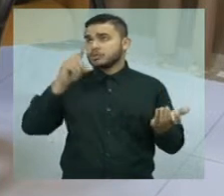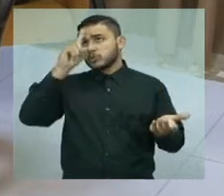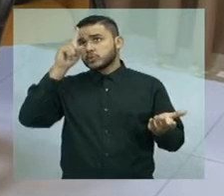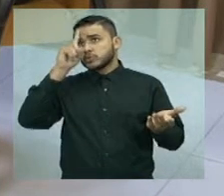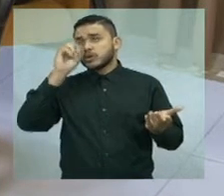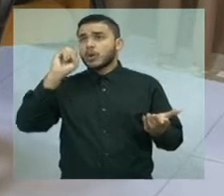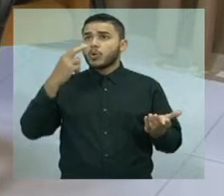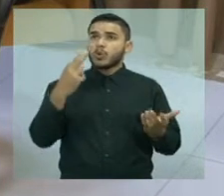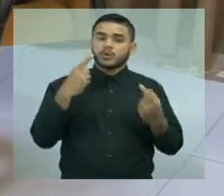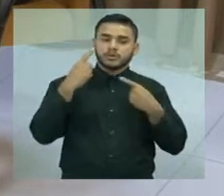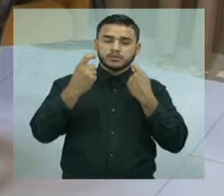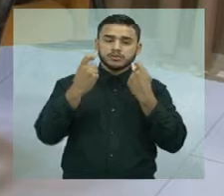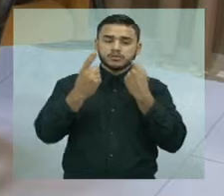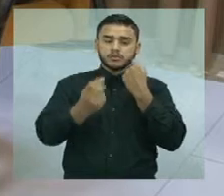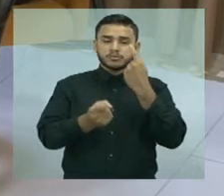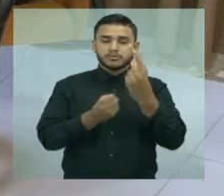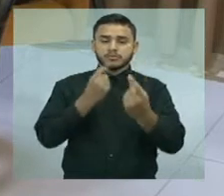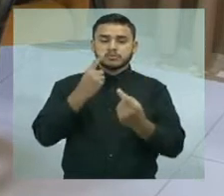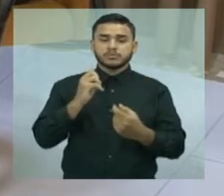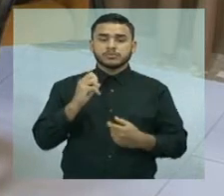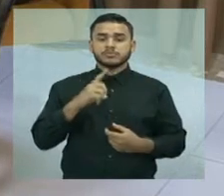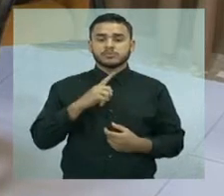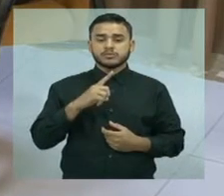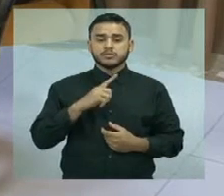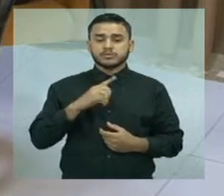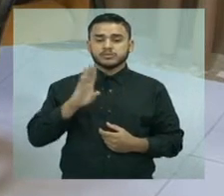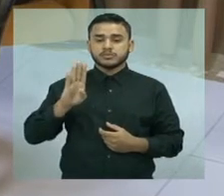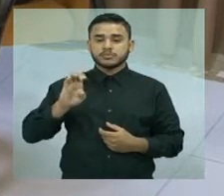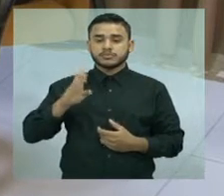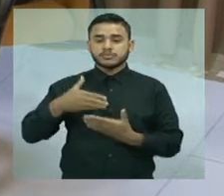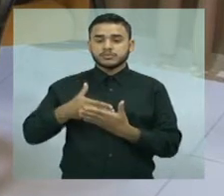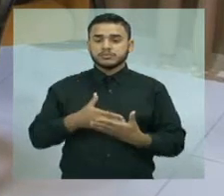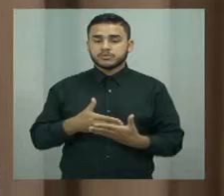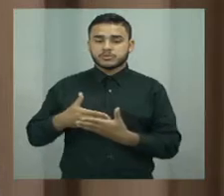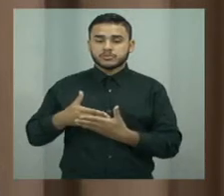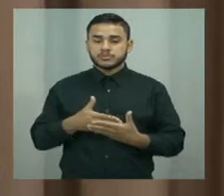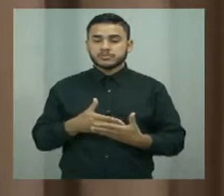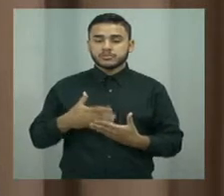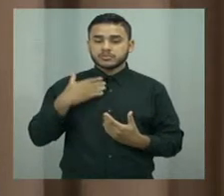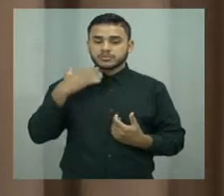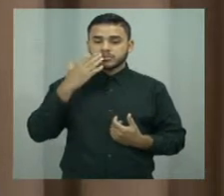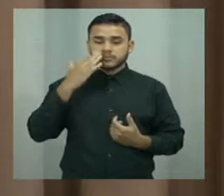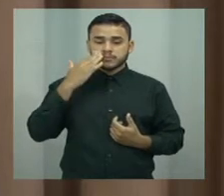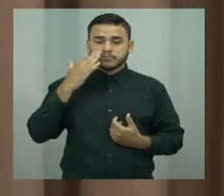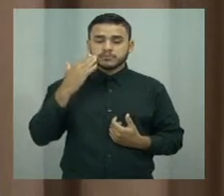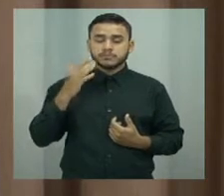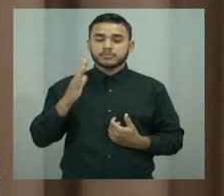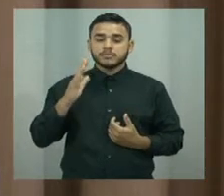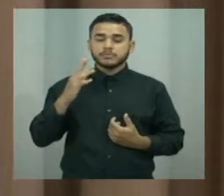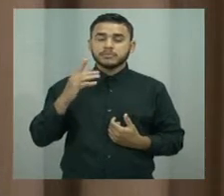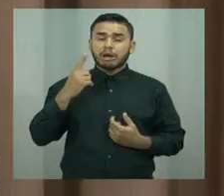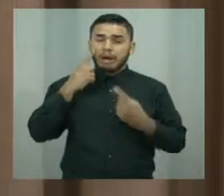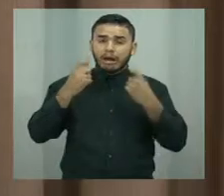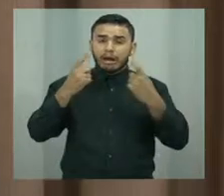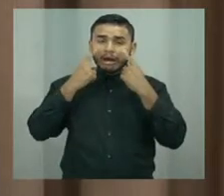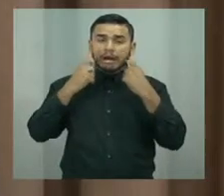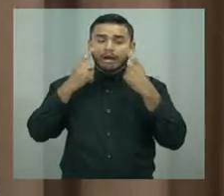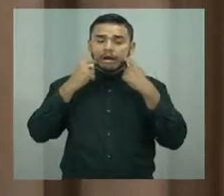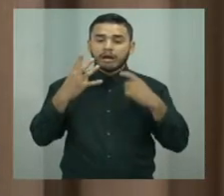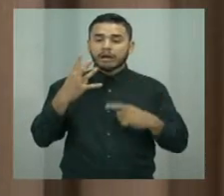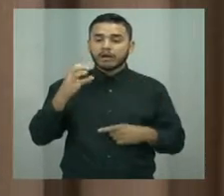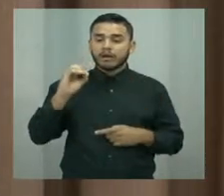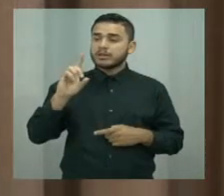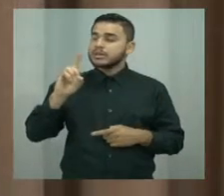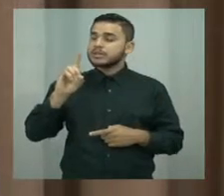Um choro de bebê? Um choro de bebê, só um choro de bebê, aquele chorozinho brando, uns 40 decibéis já. Imagine um